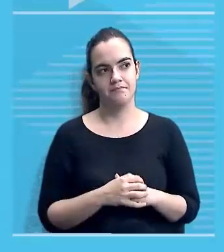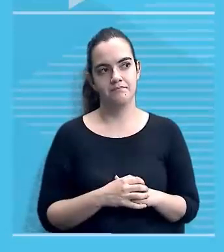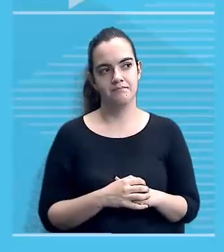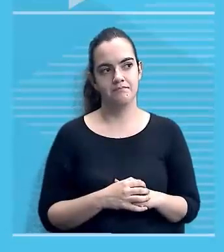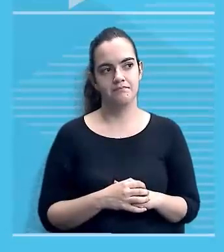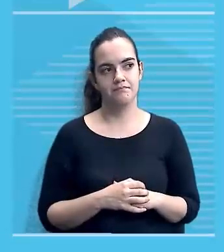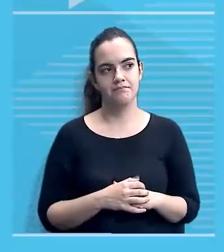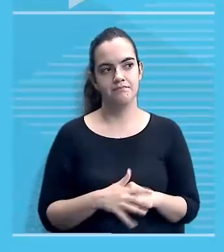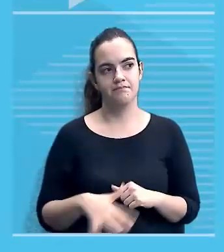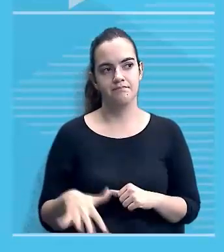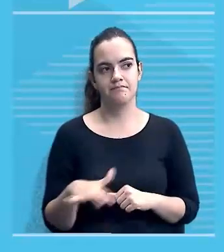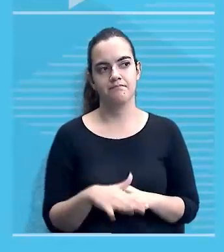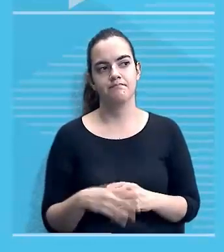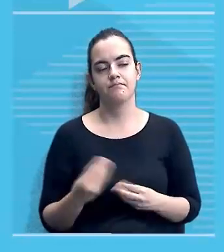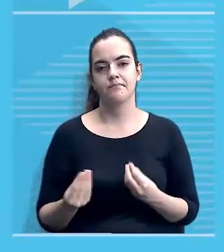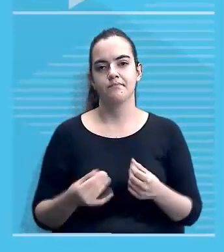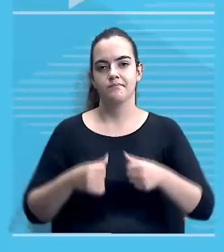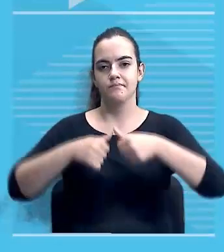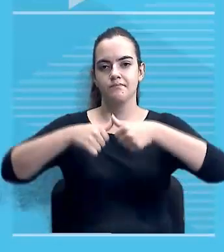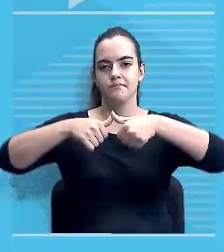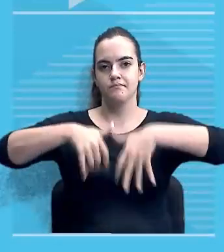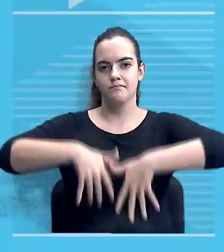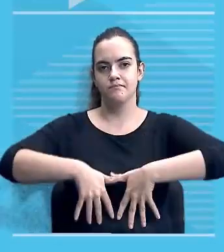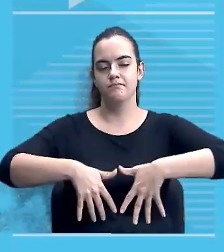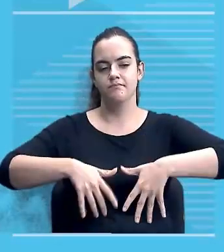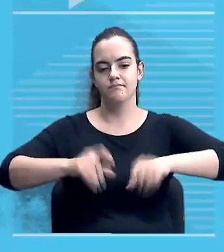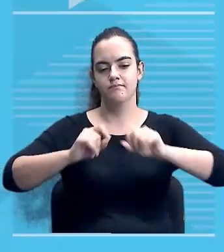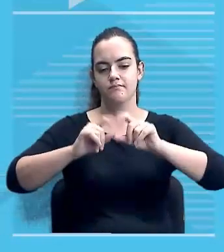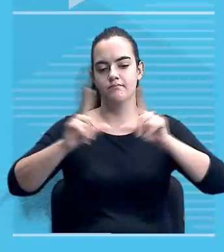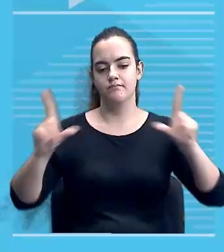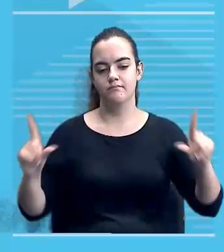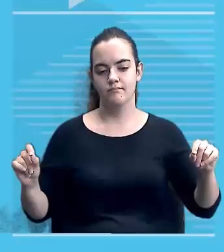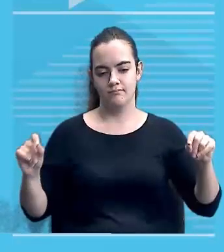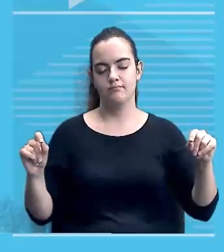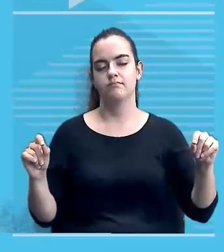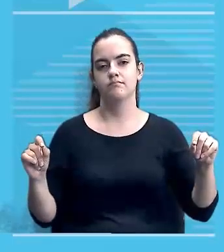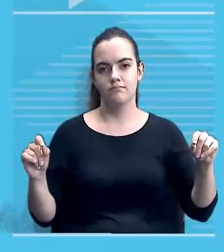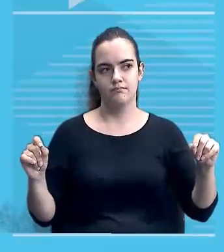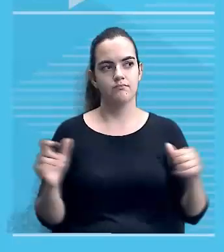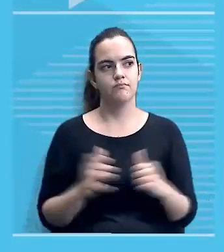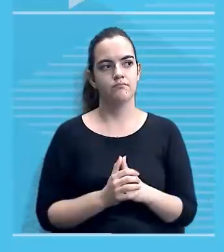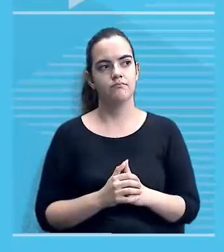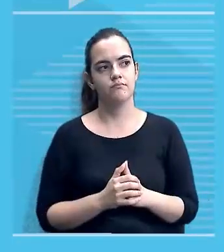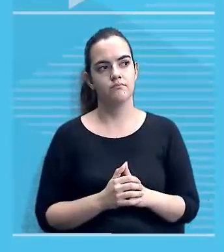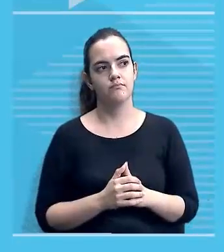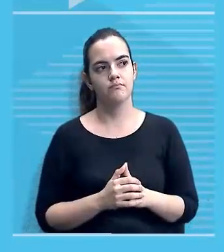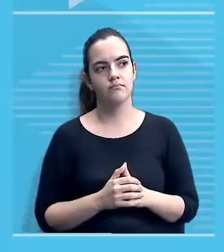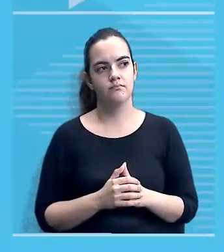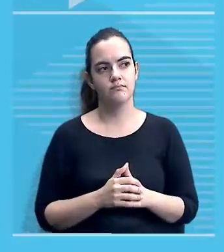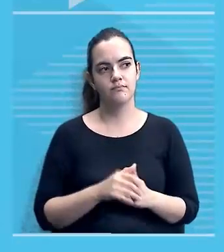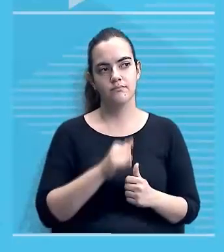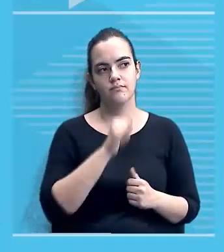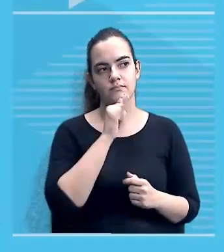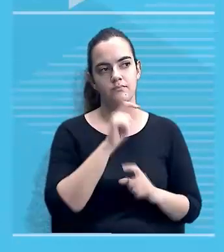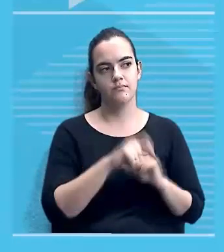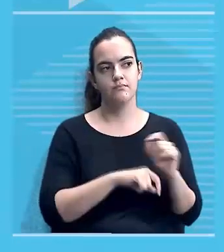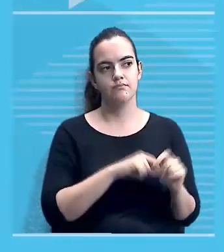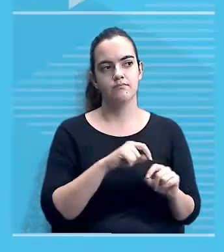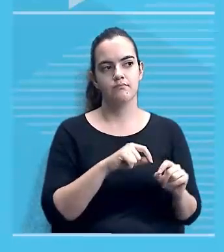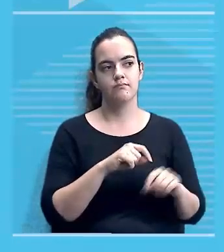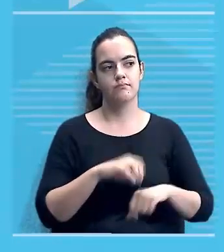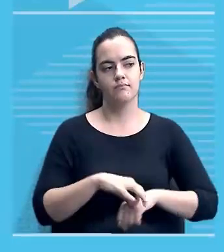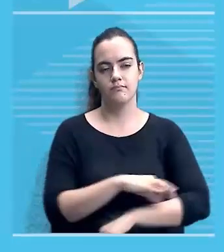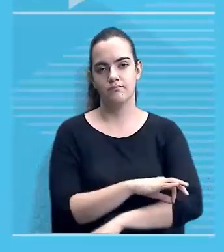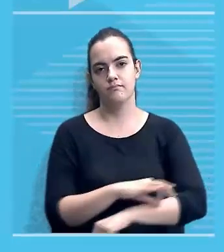aí a área do Plano Piloto mostrando as asas né Asa Norte Asa Sul então é um exemplo aí de cidade planejada aqui